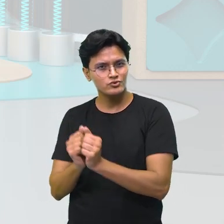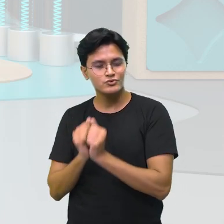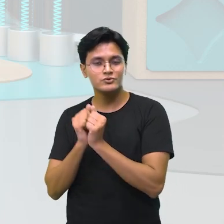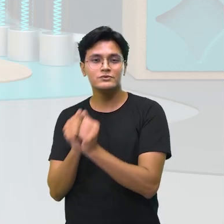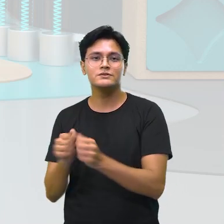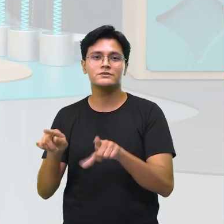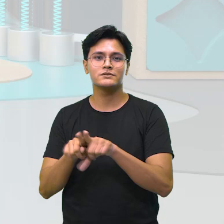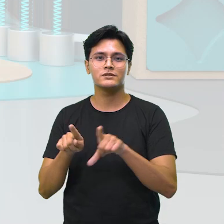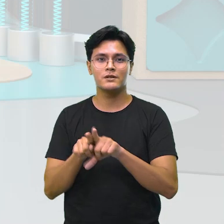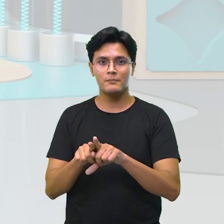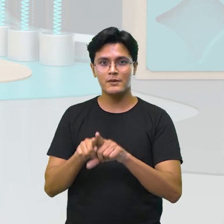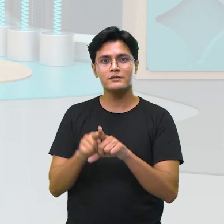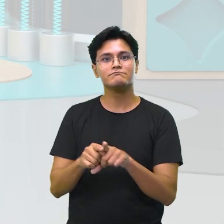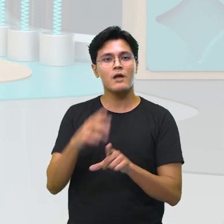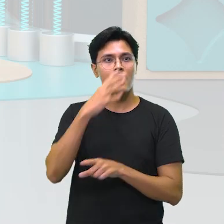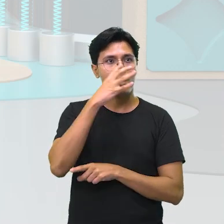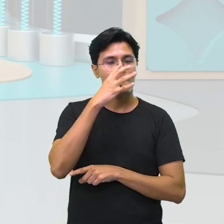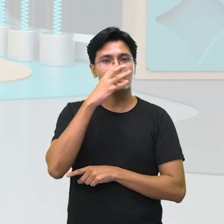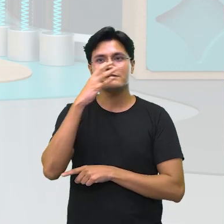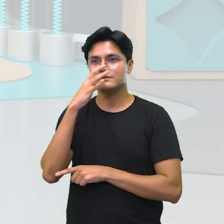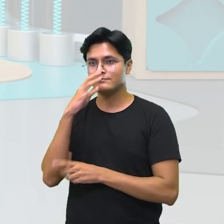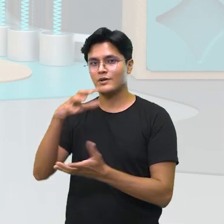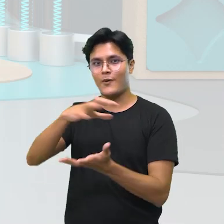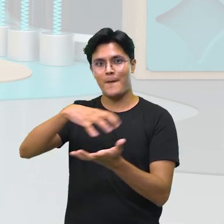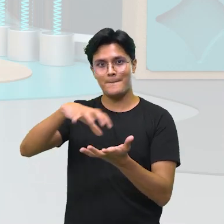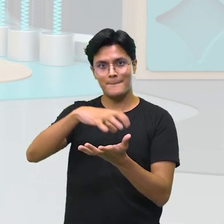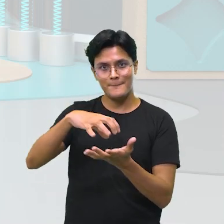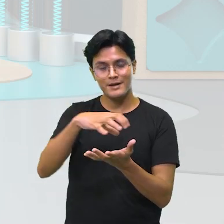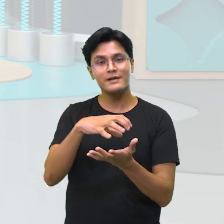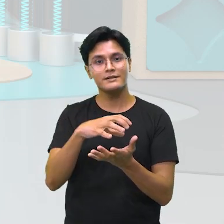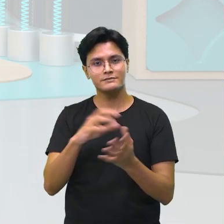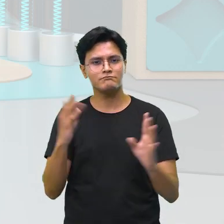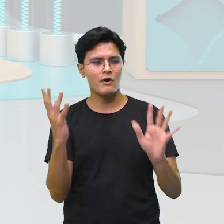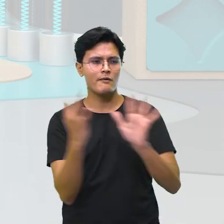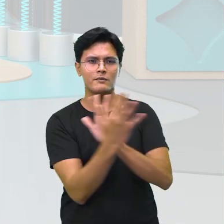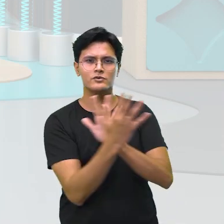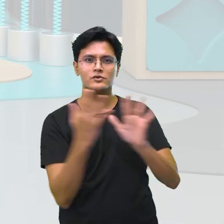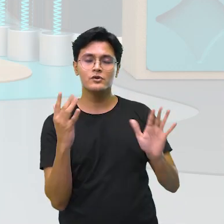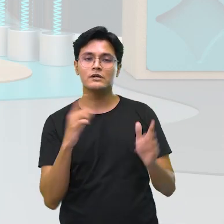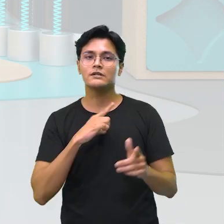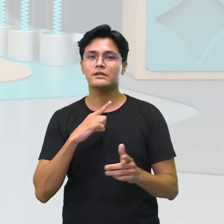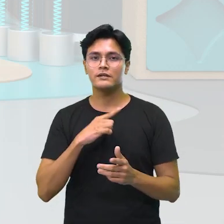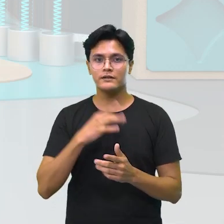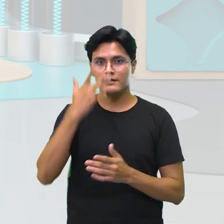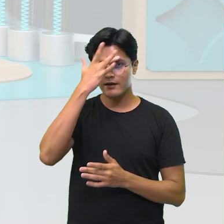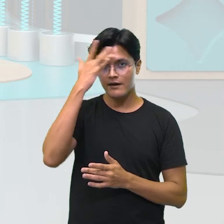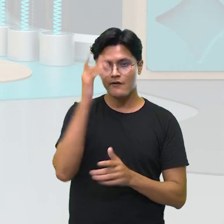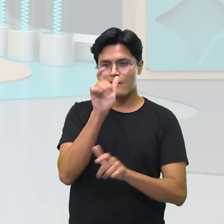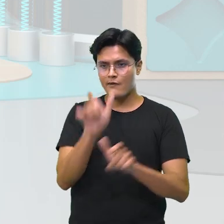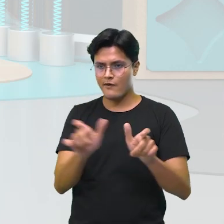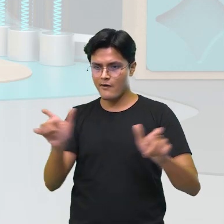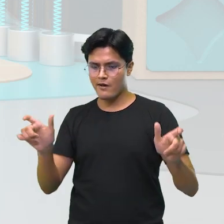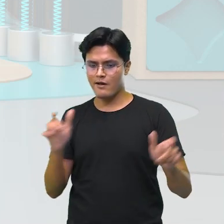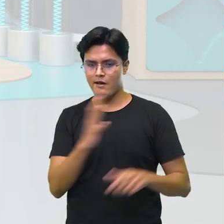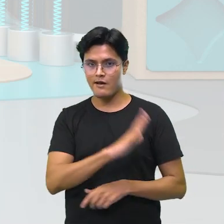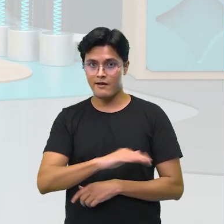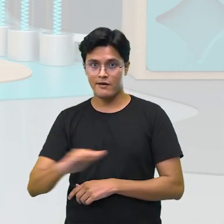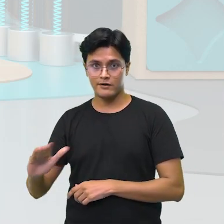também apreciando a praça e o movimento. Muitas crianças brincando, então mostra que essa praça passa também